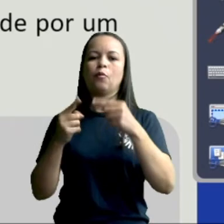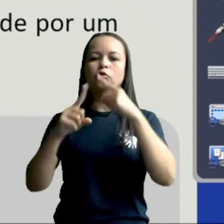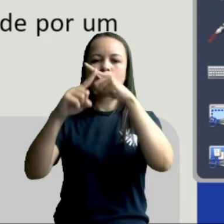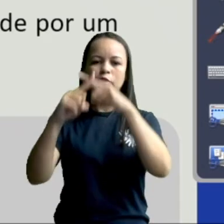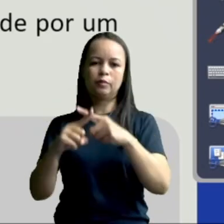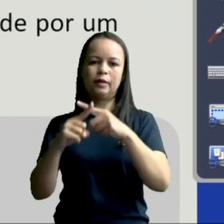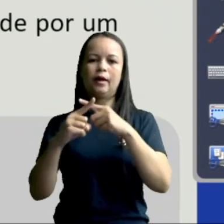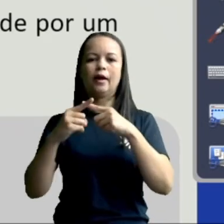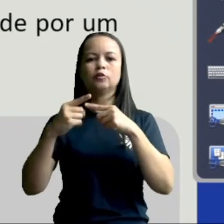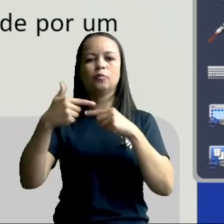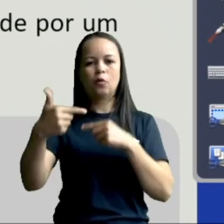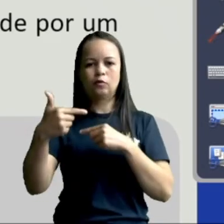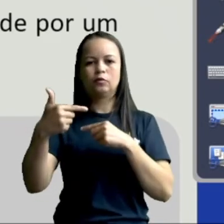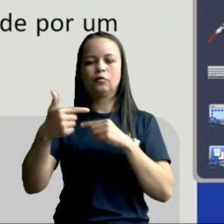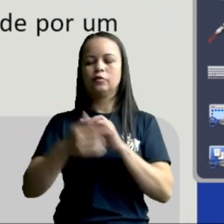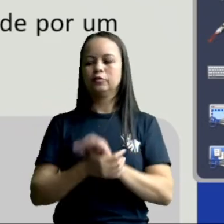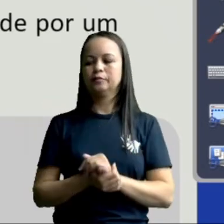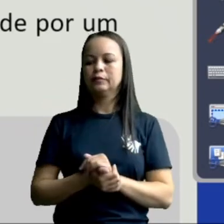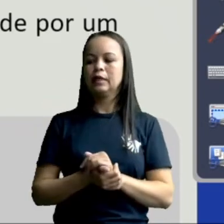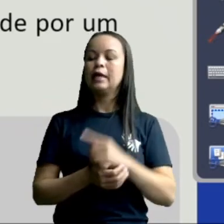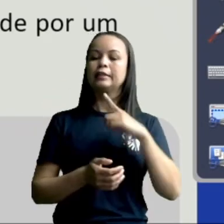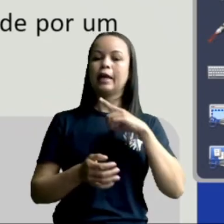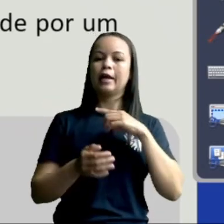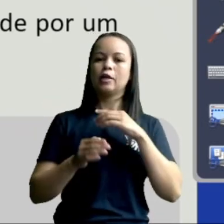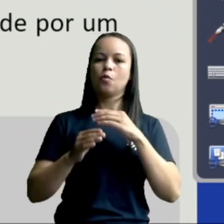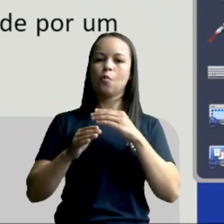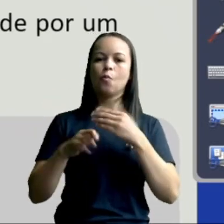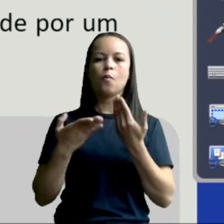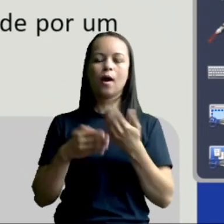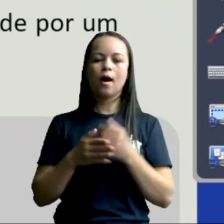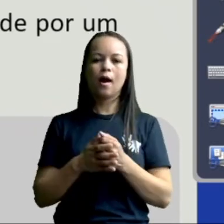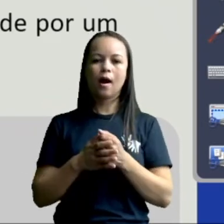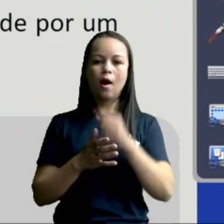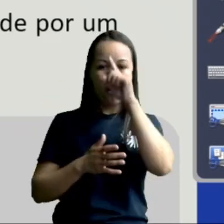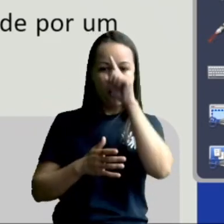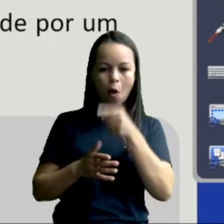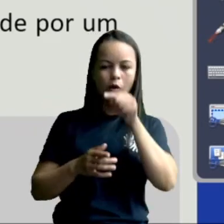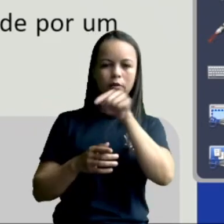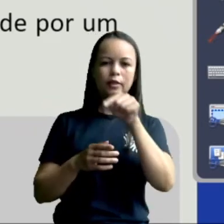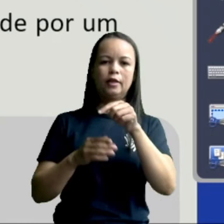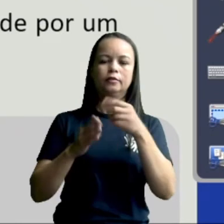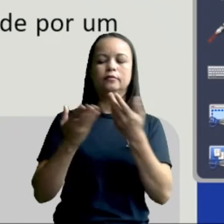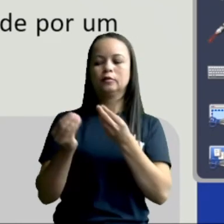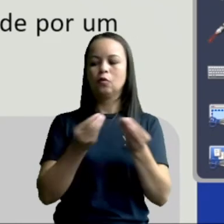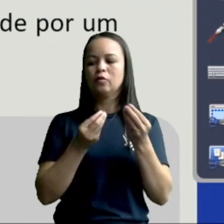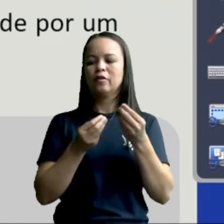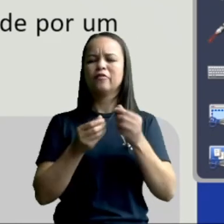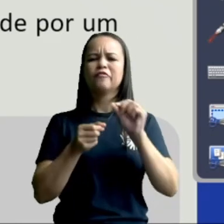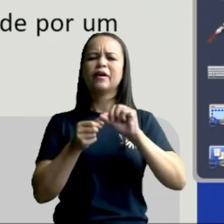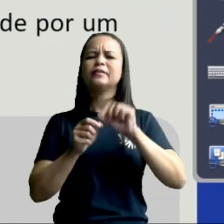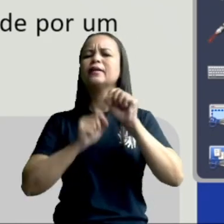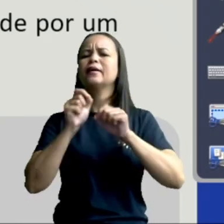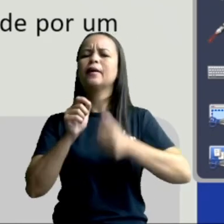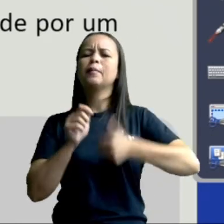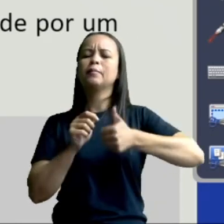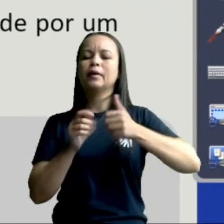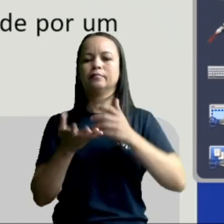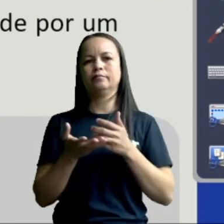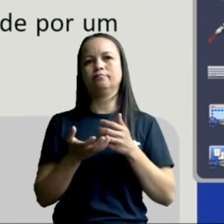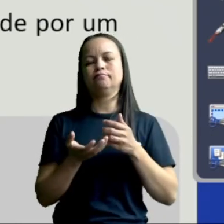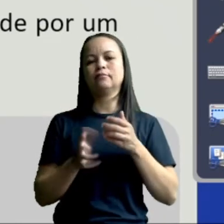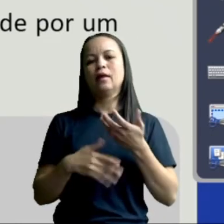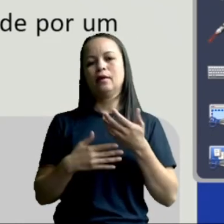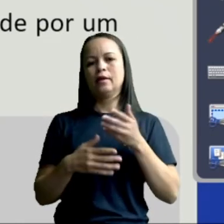por 2. E aqui a gente tem uma ordem entre as operações. Quem que a gente faz primeiro? Em geral, a